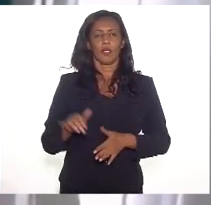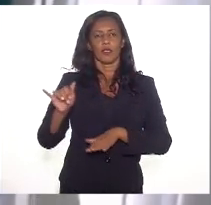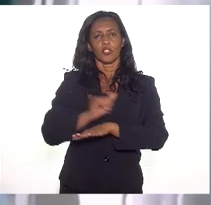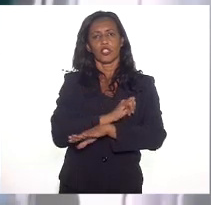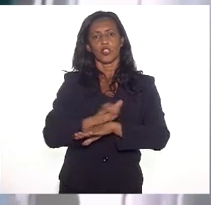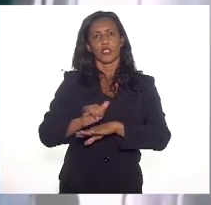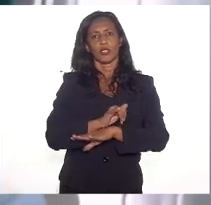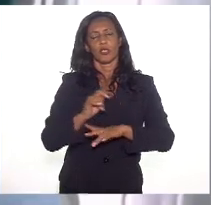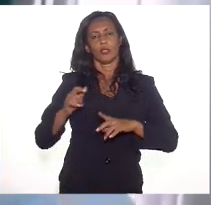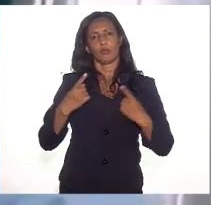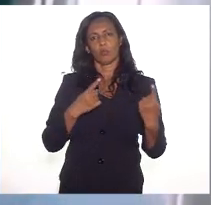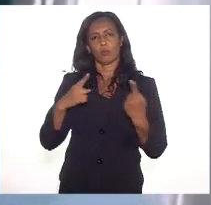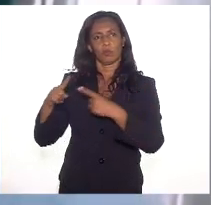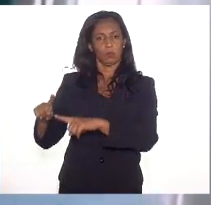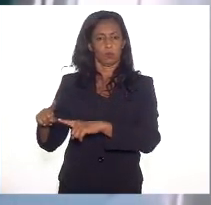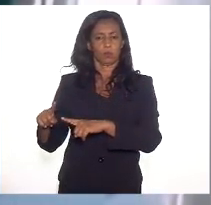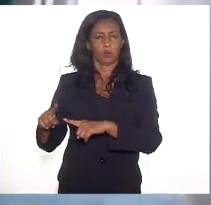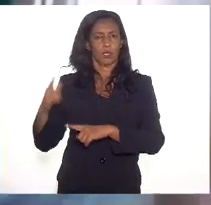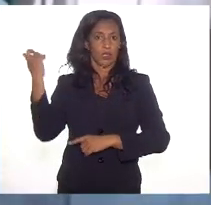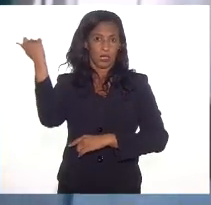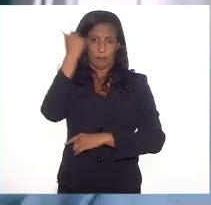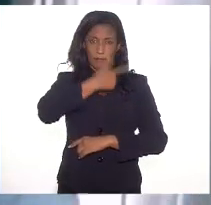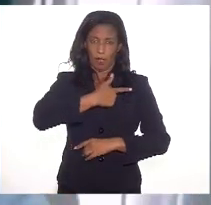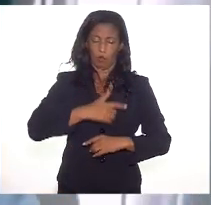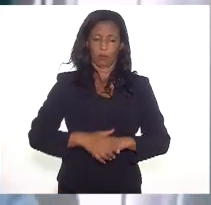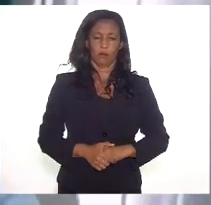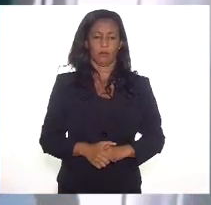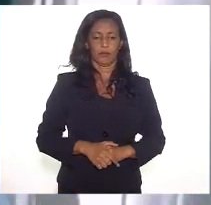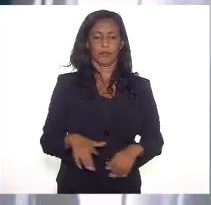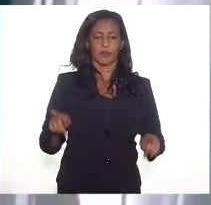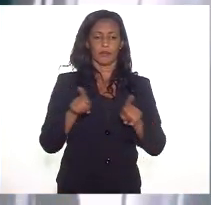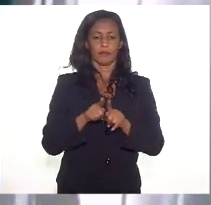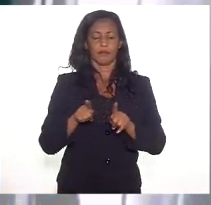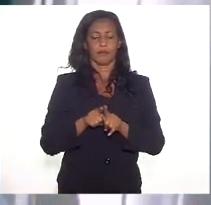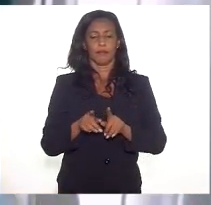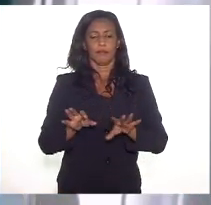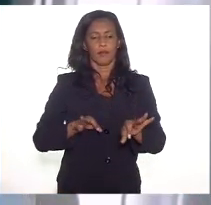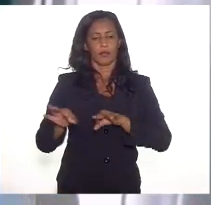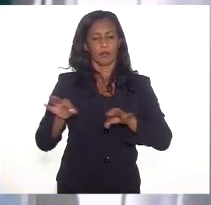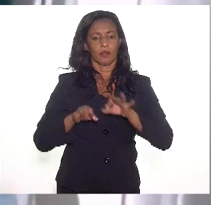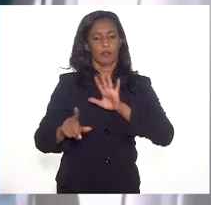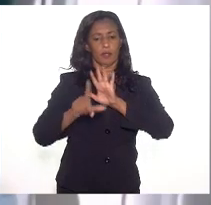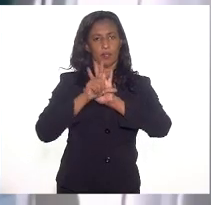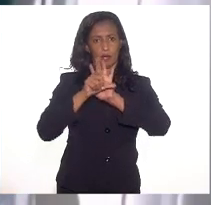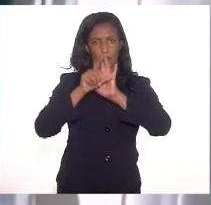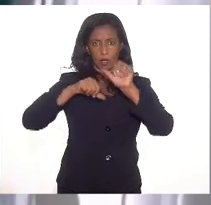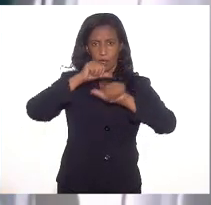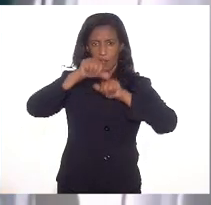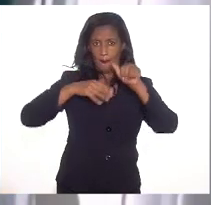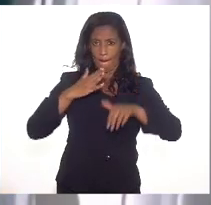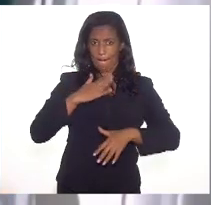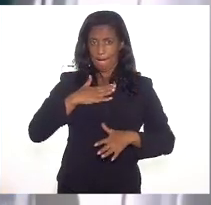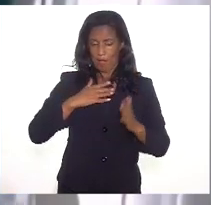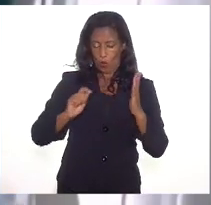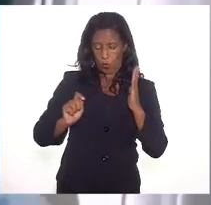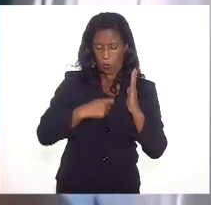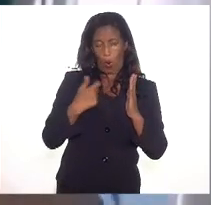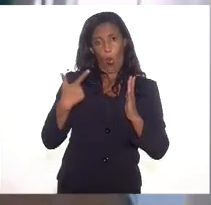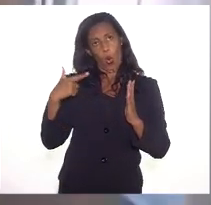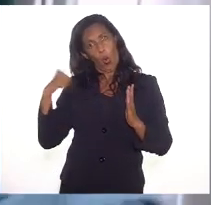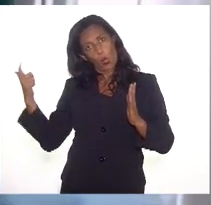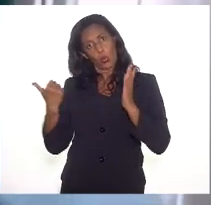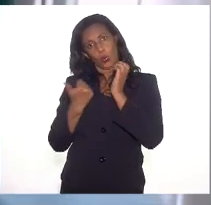de enfrentamento a esse mal. Quero destacar, modestamente, o projeto de lei que virou lei de minha autoria, teve várias coautorias